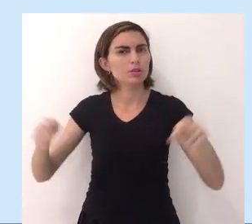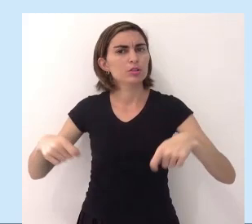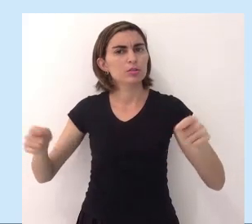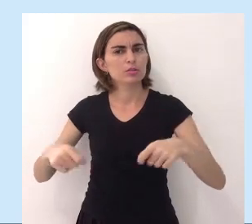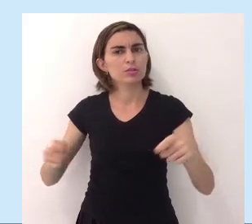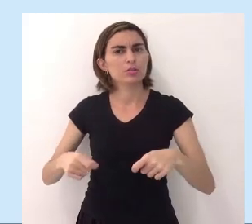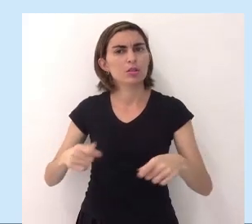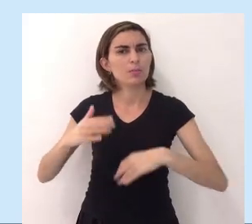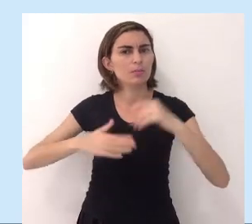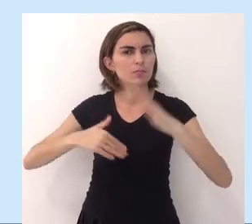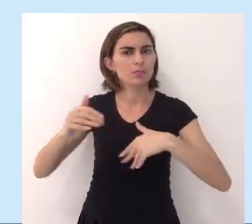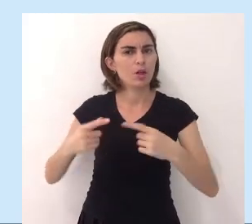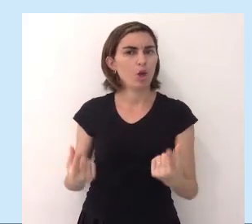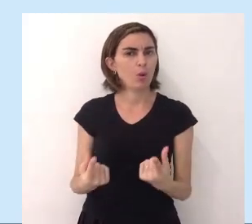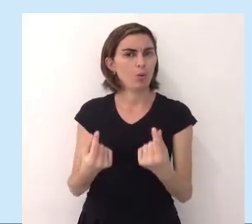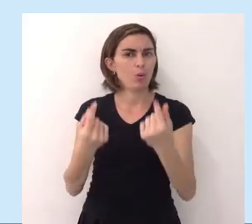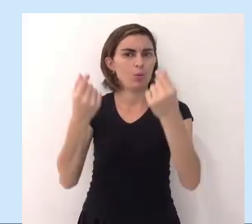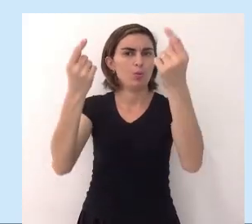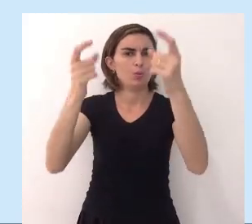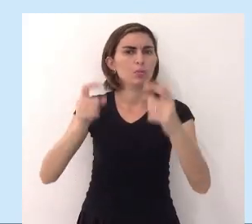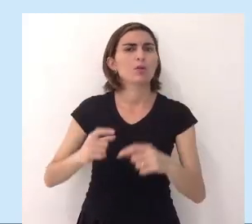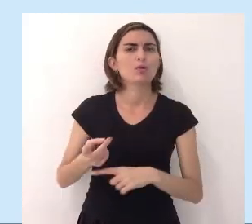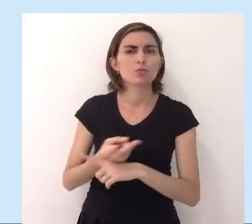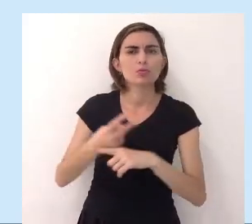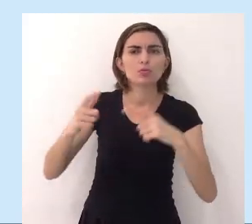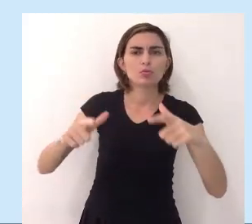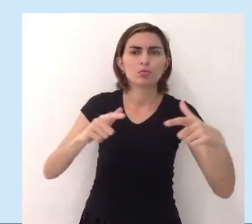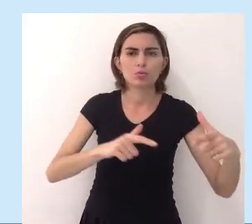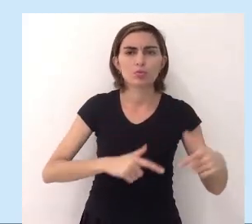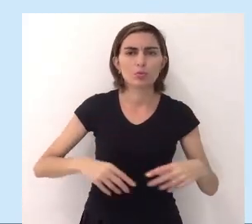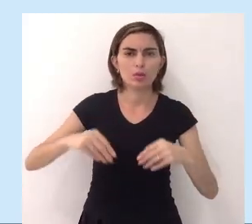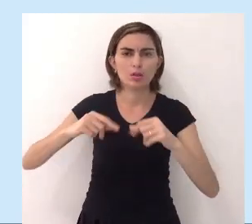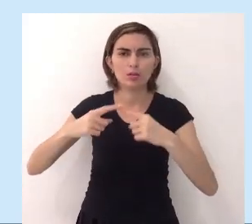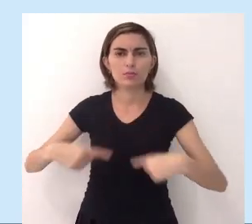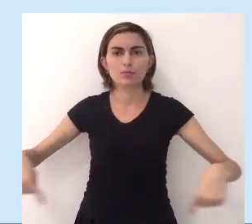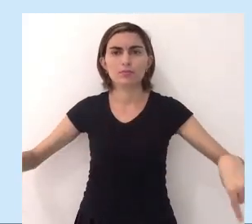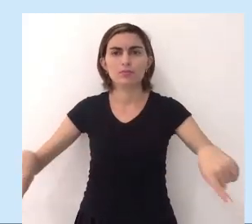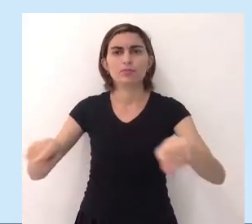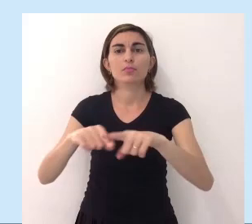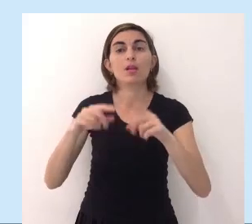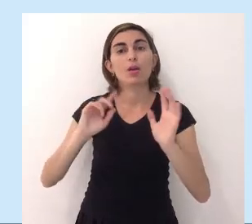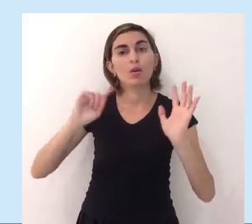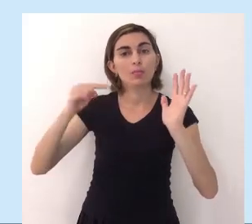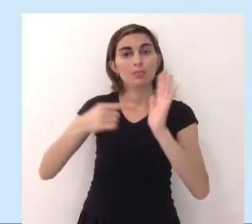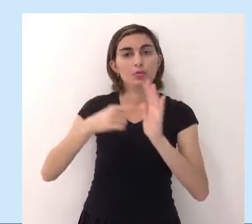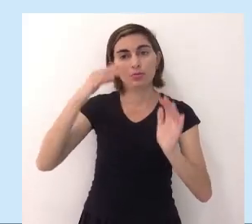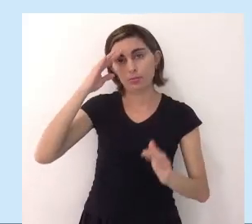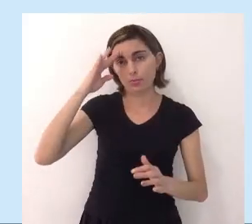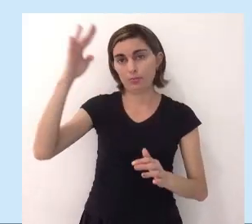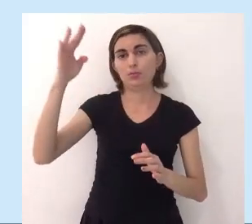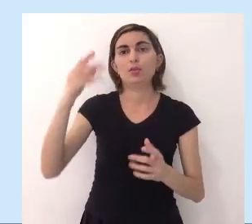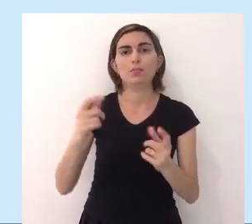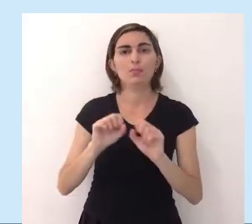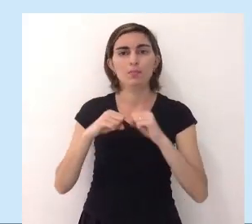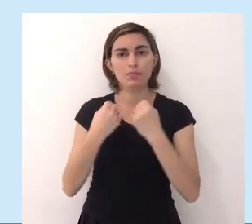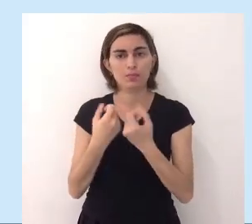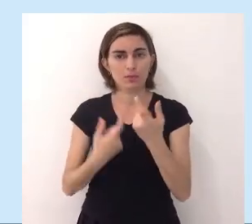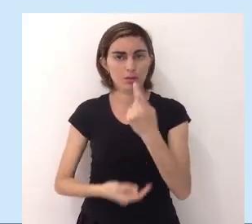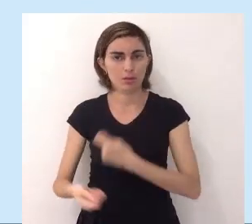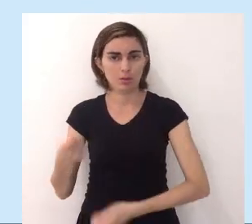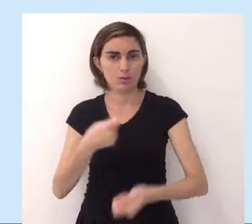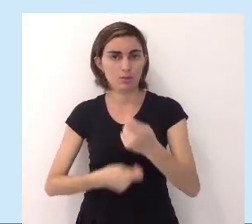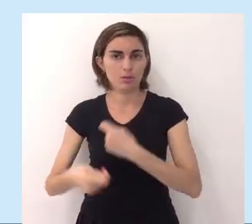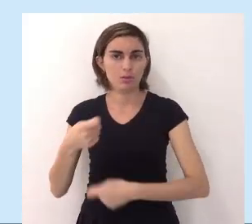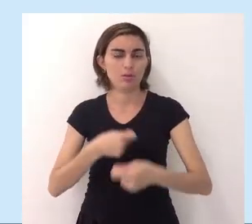para praticar uma economia, então ele explorava os territórios, tá? Mas o objetivo principal do mercantilismo, tá?